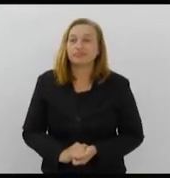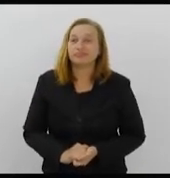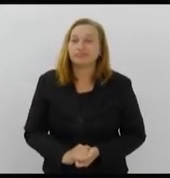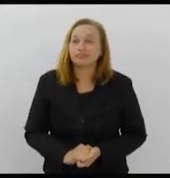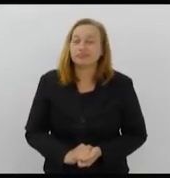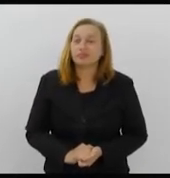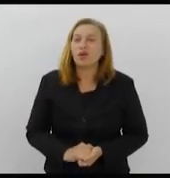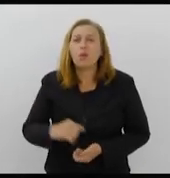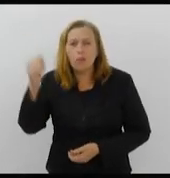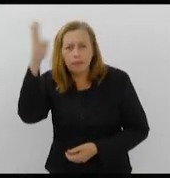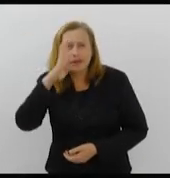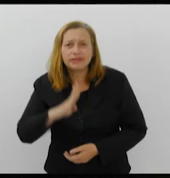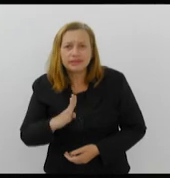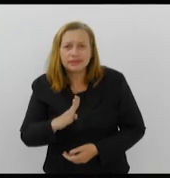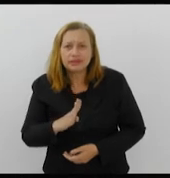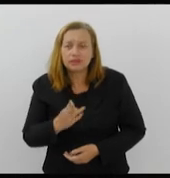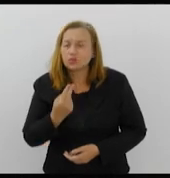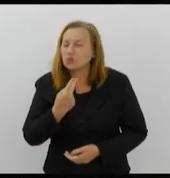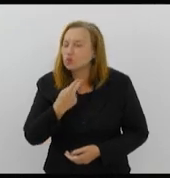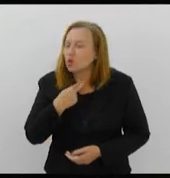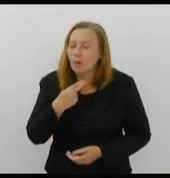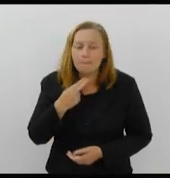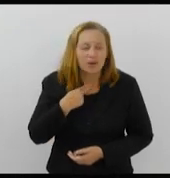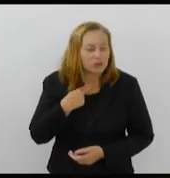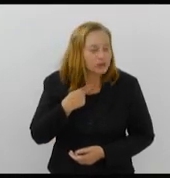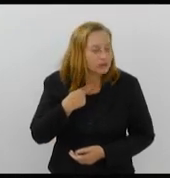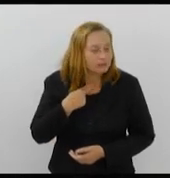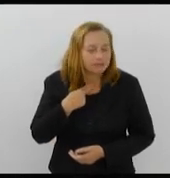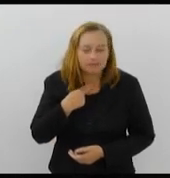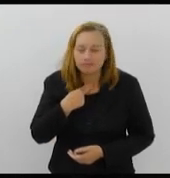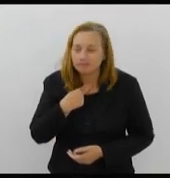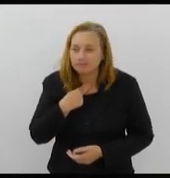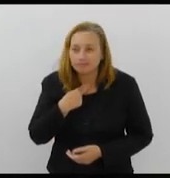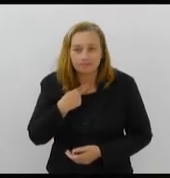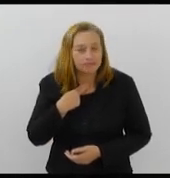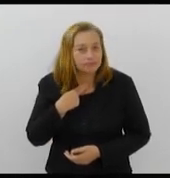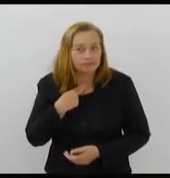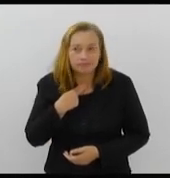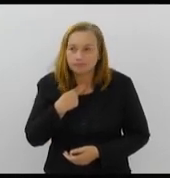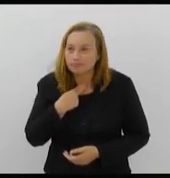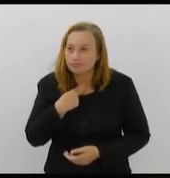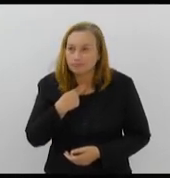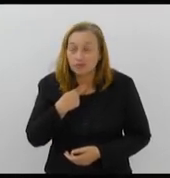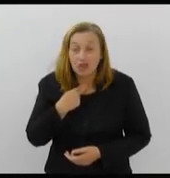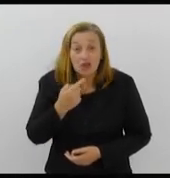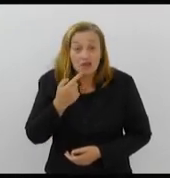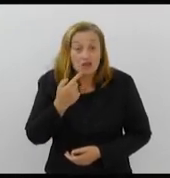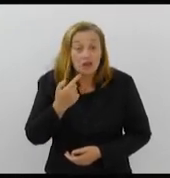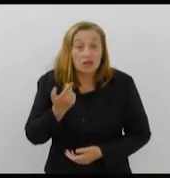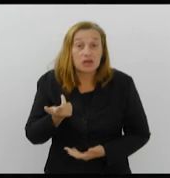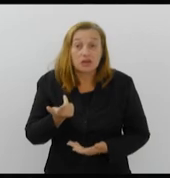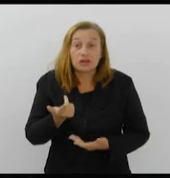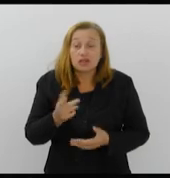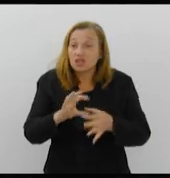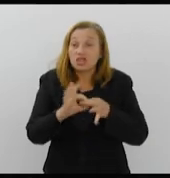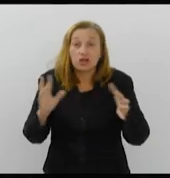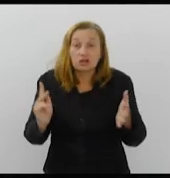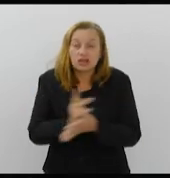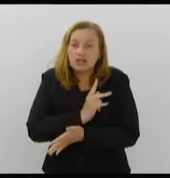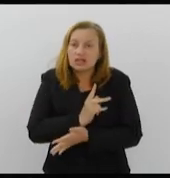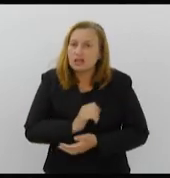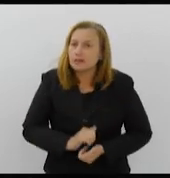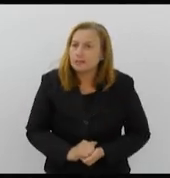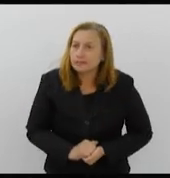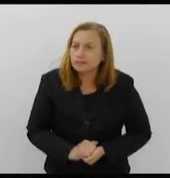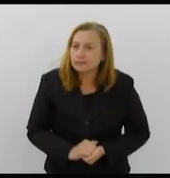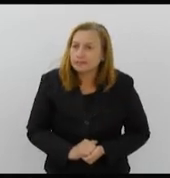O Brasil não pode mais assistir a casos como esse, sob pena de estar